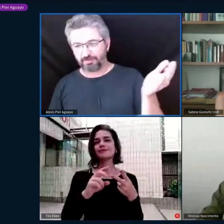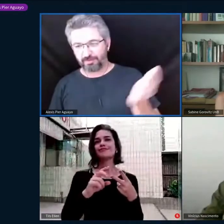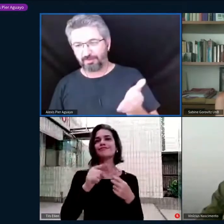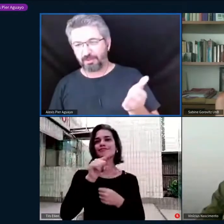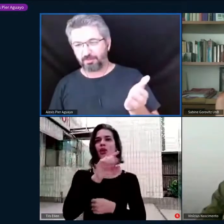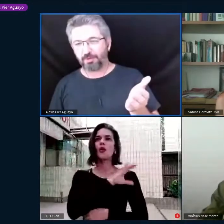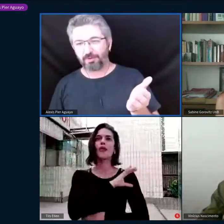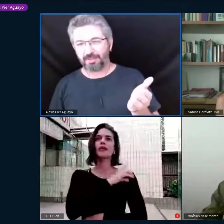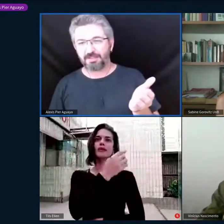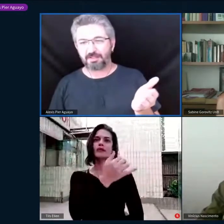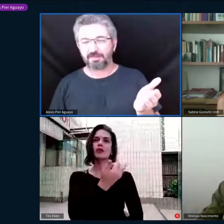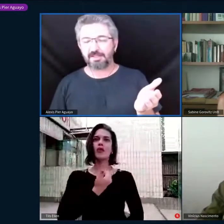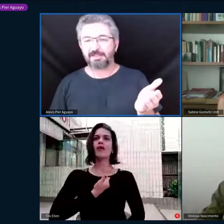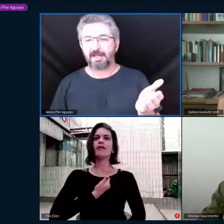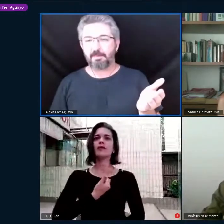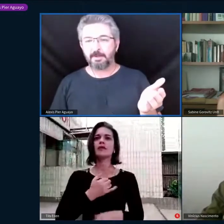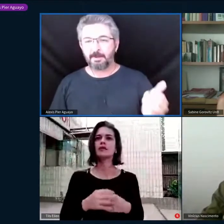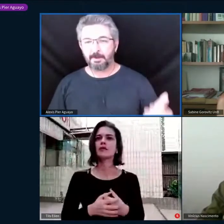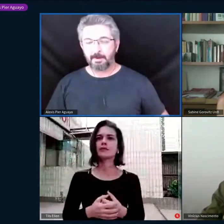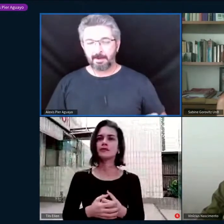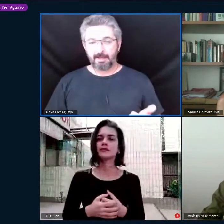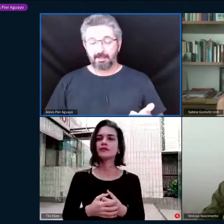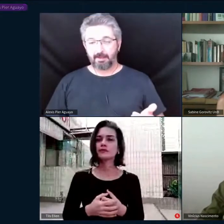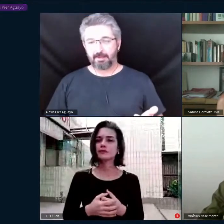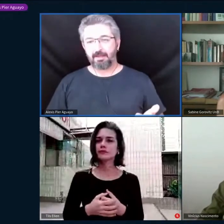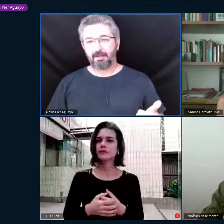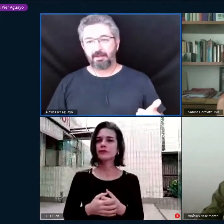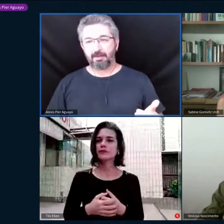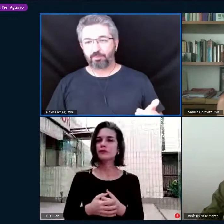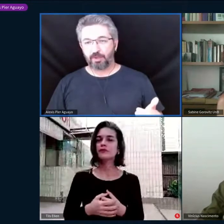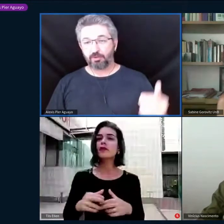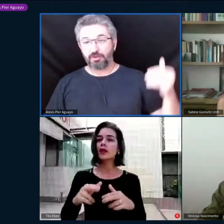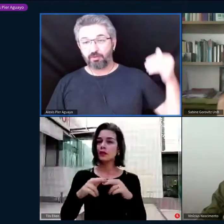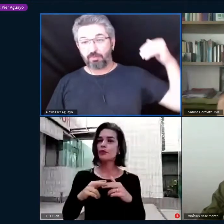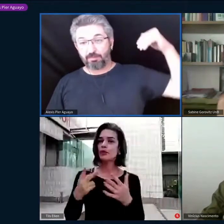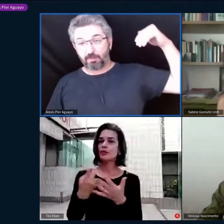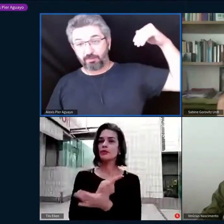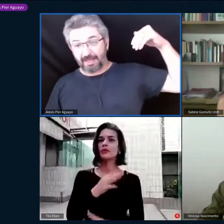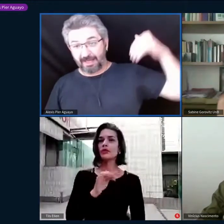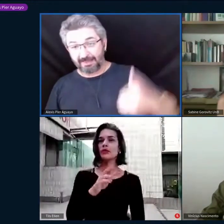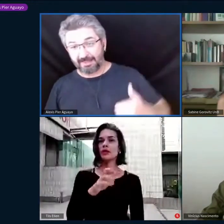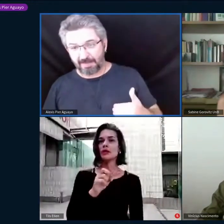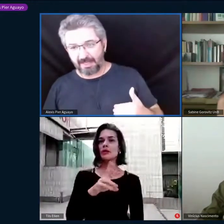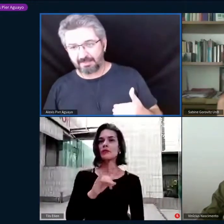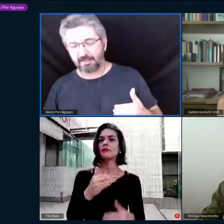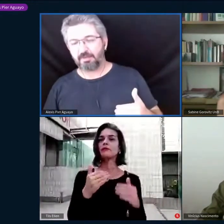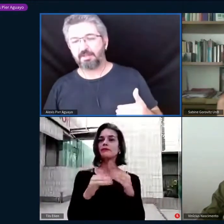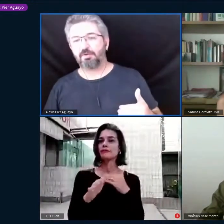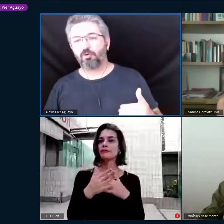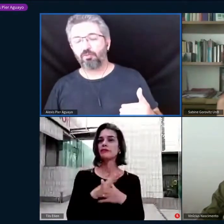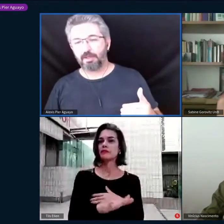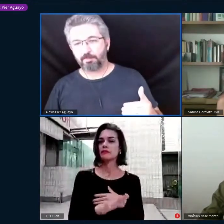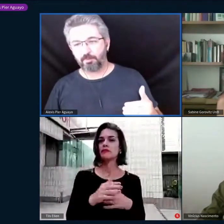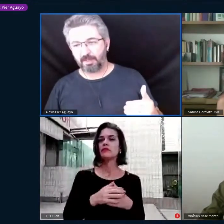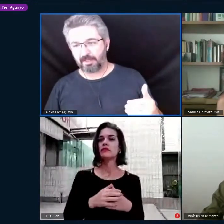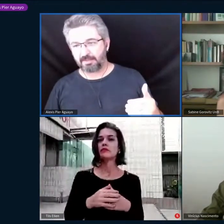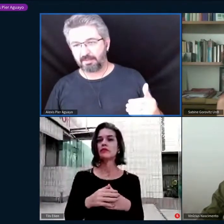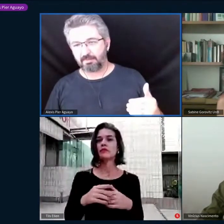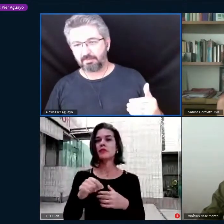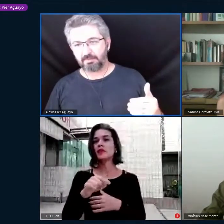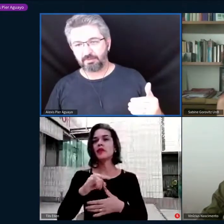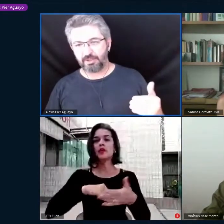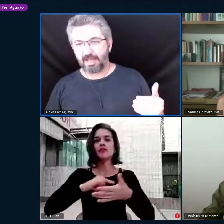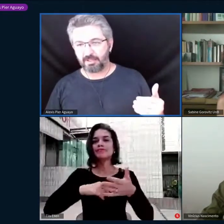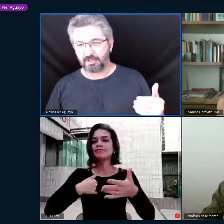produzido justamente por conta disso, você sabe. E eu não tive como aprofundar ainda mais dentro desse documento por